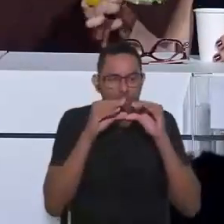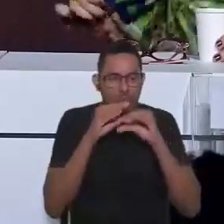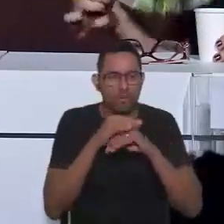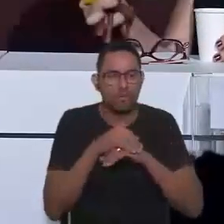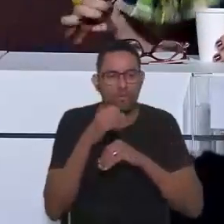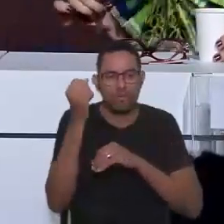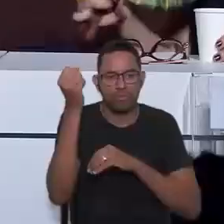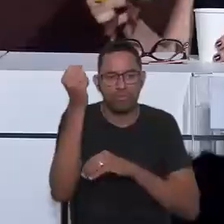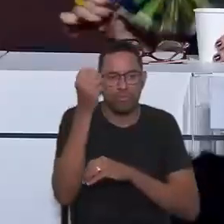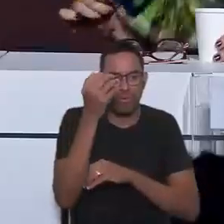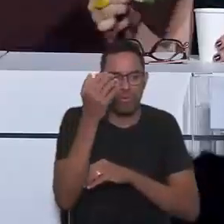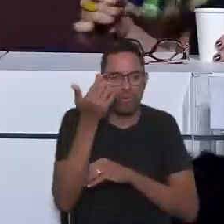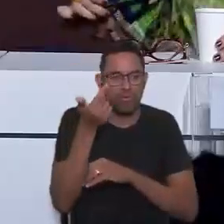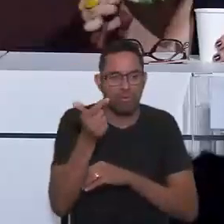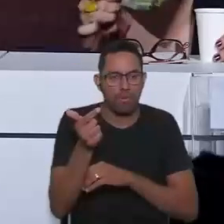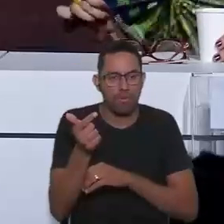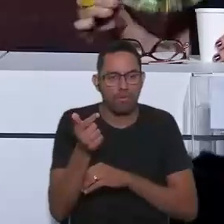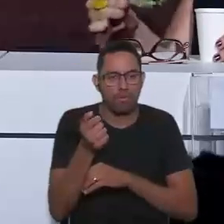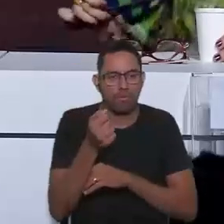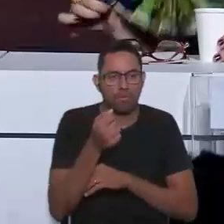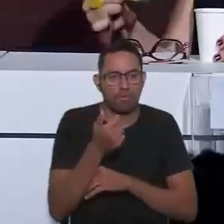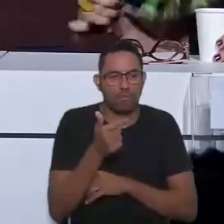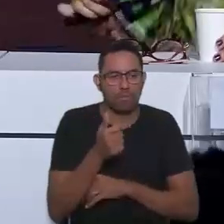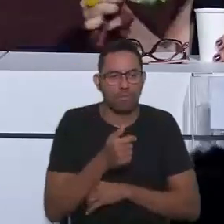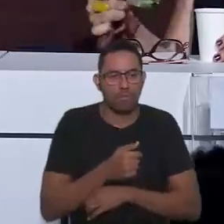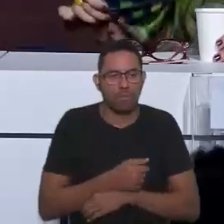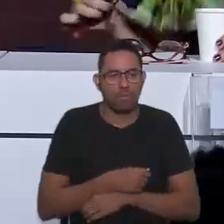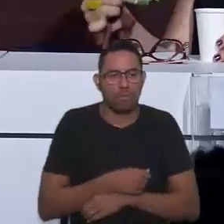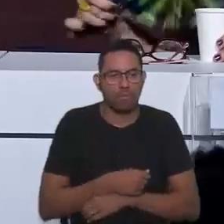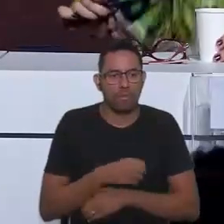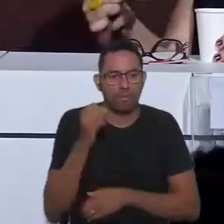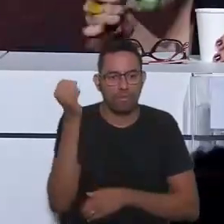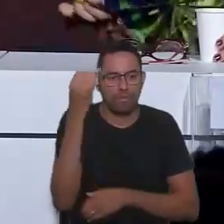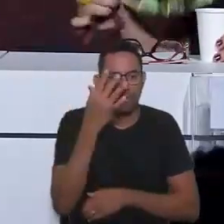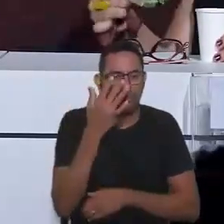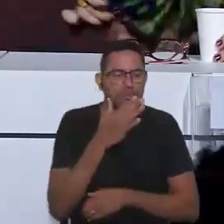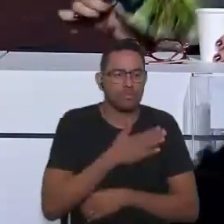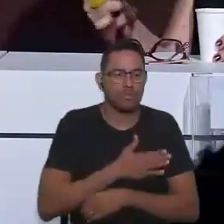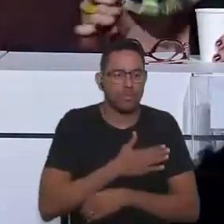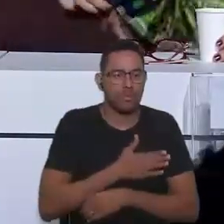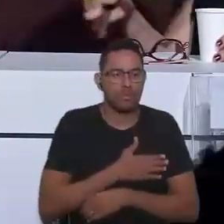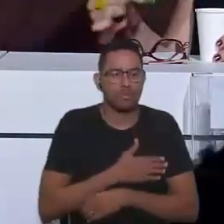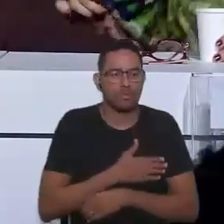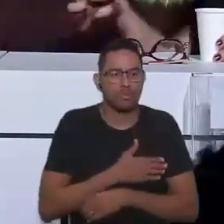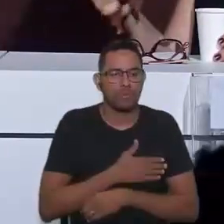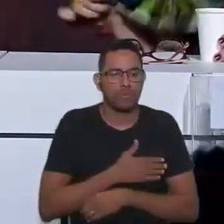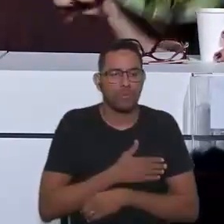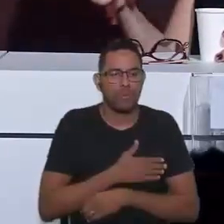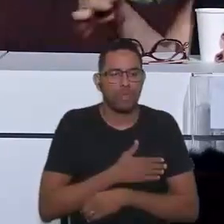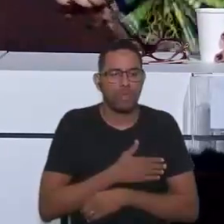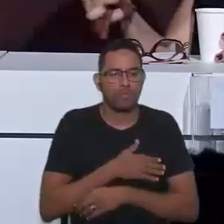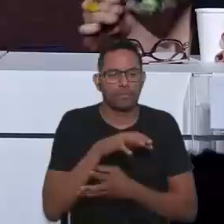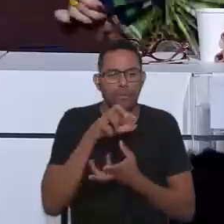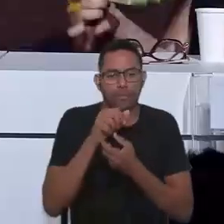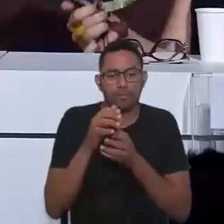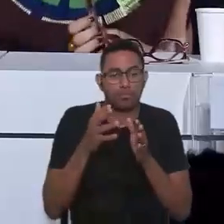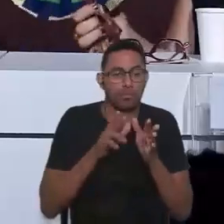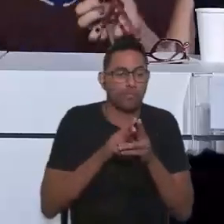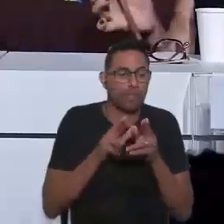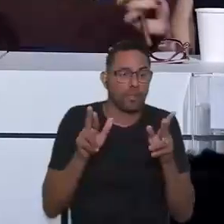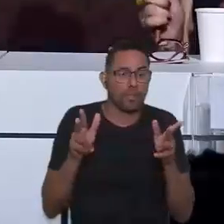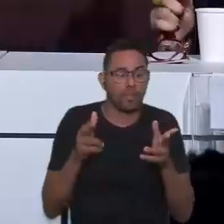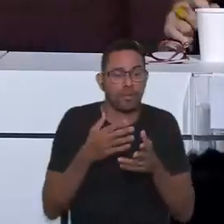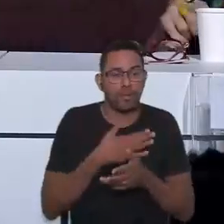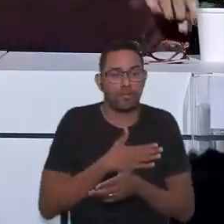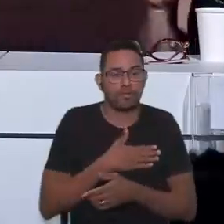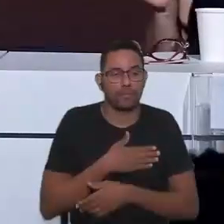haver sol, de não haver demasiada luz, gosto de um certo sinistro do mundo. E a